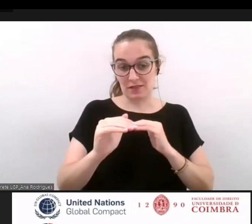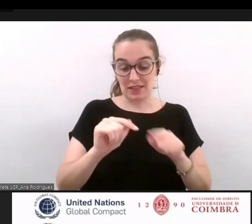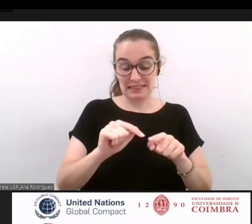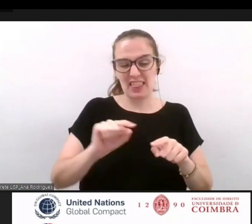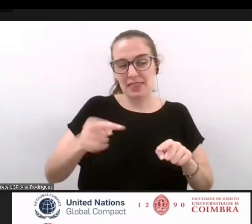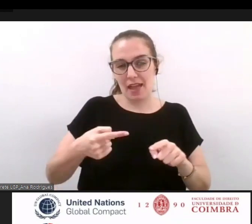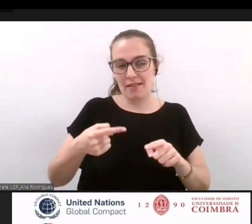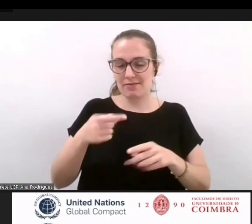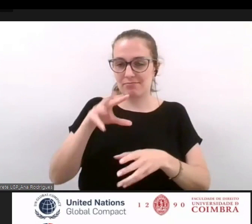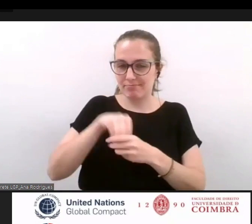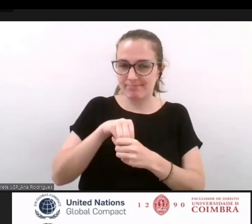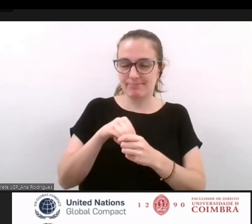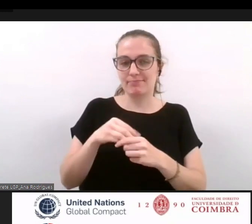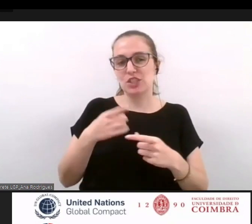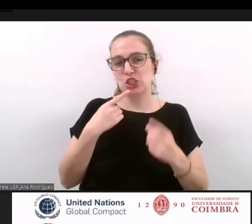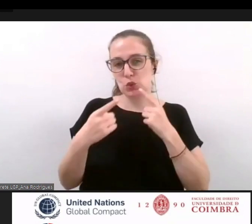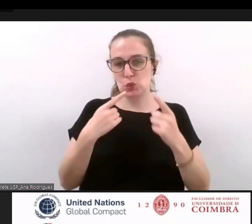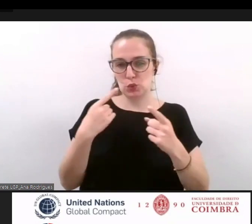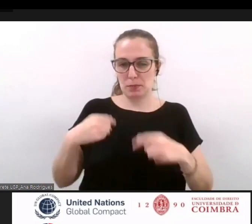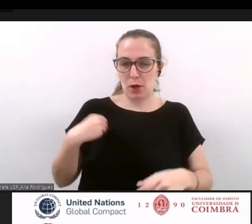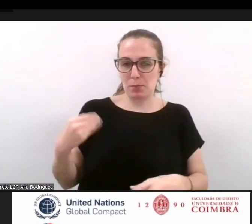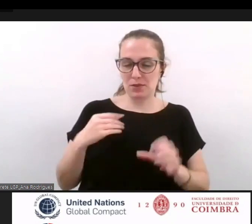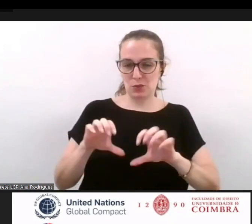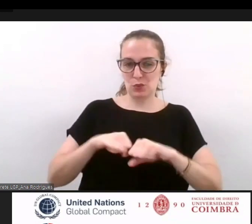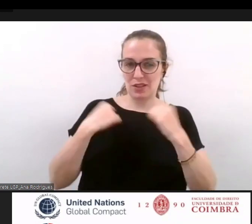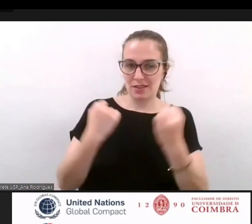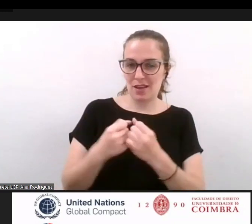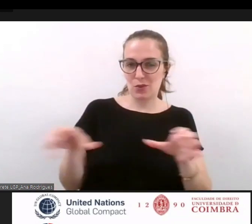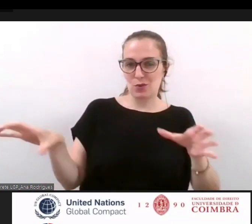discurso da sociedade e da comunidade e